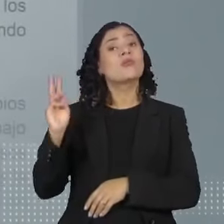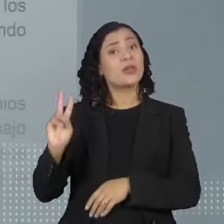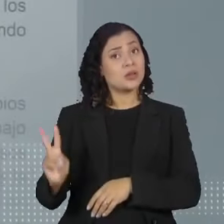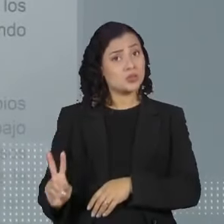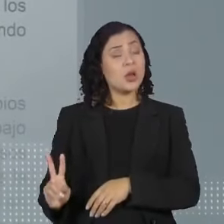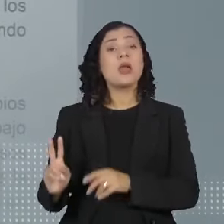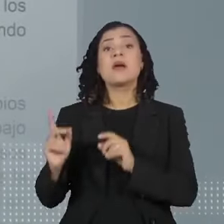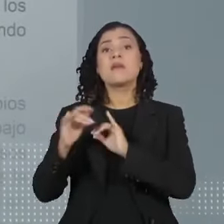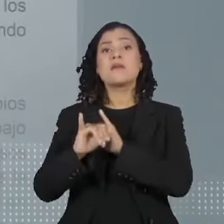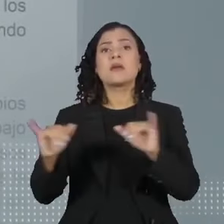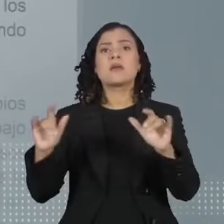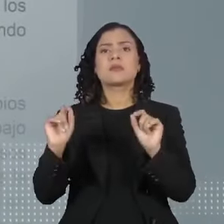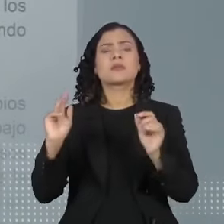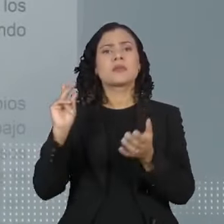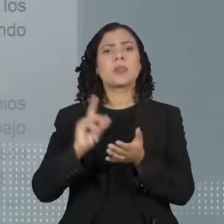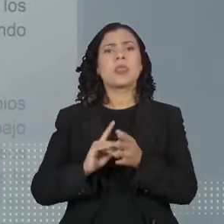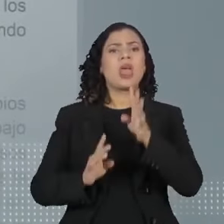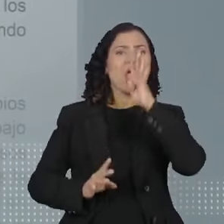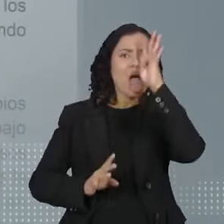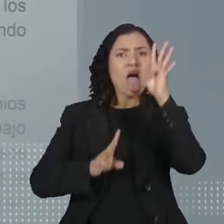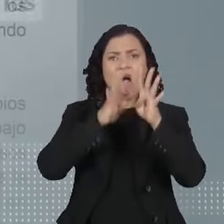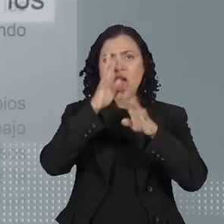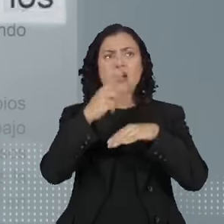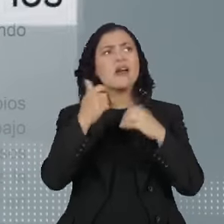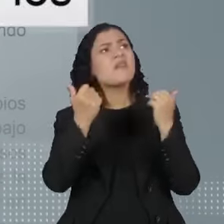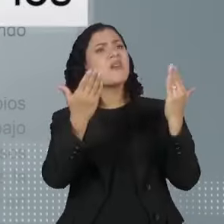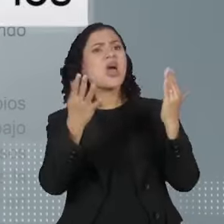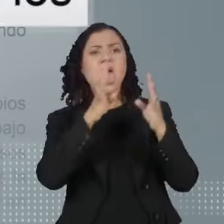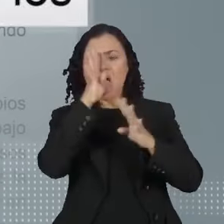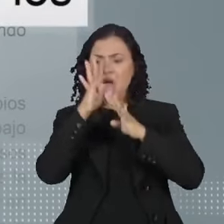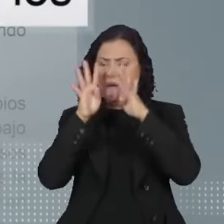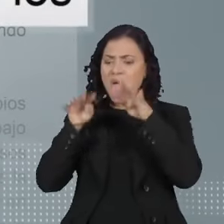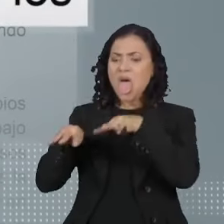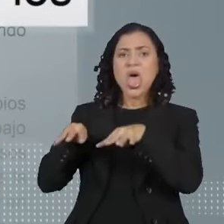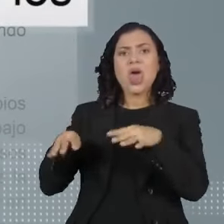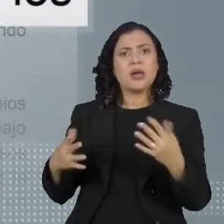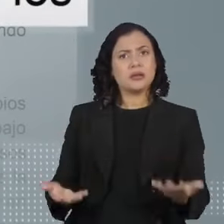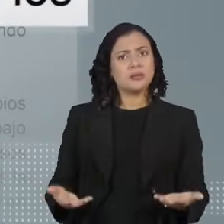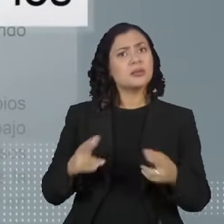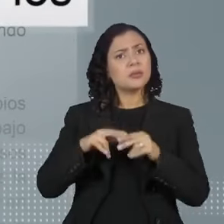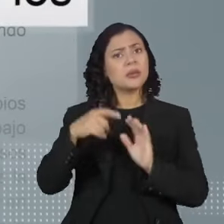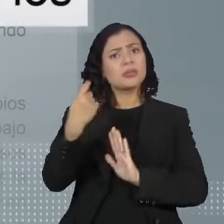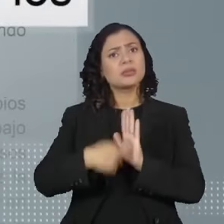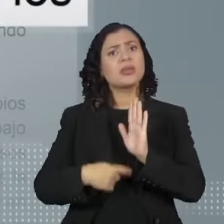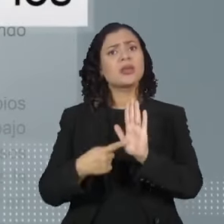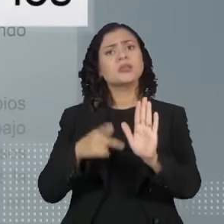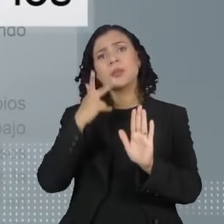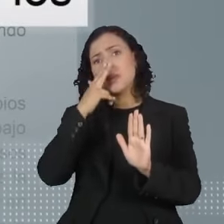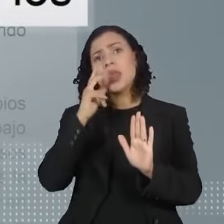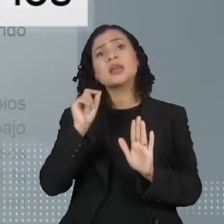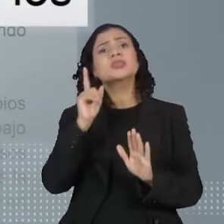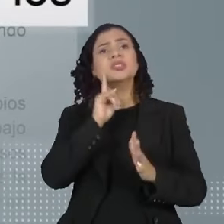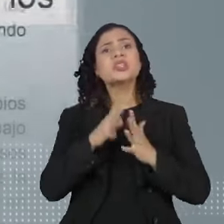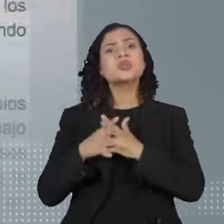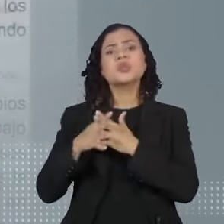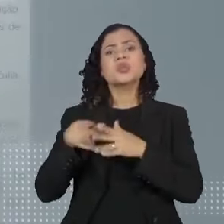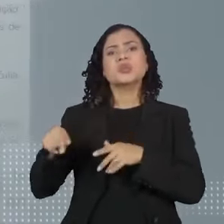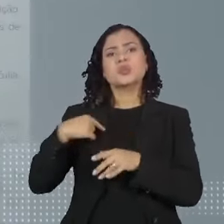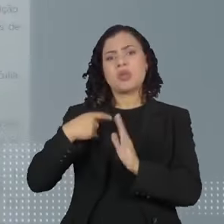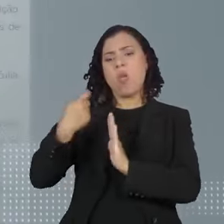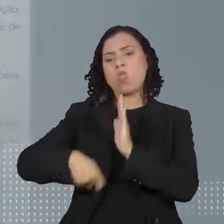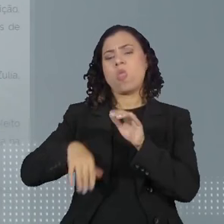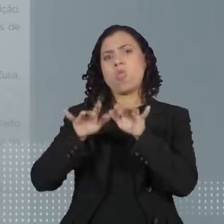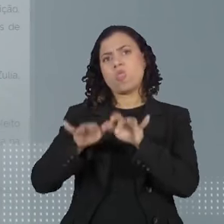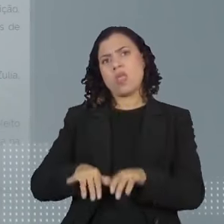Brasileira de cinzenta e intrometida e disse que o texto Parecia ter sido ditado pelo departamento de estado americano o